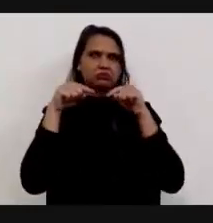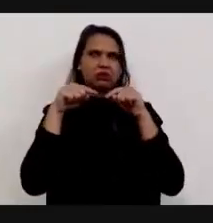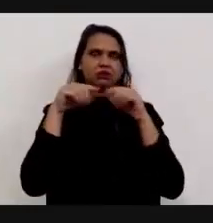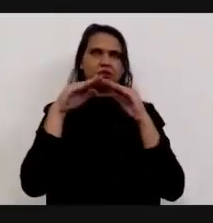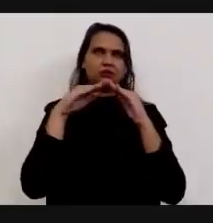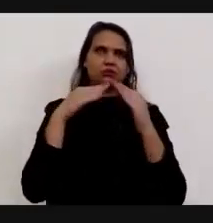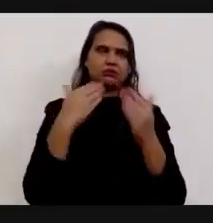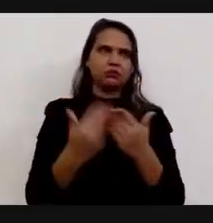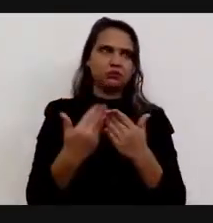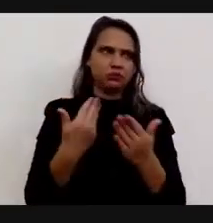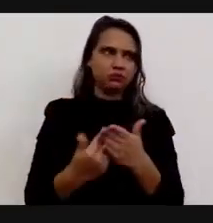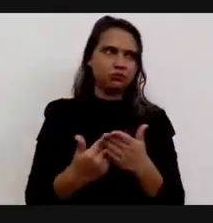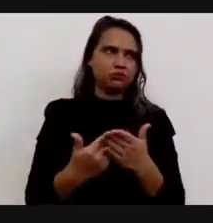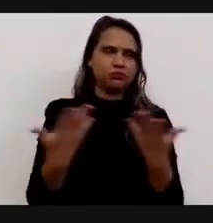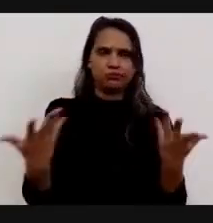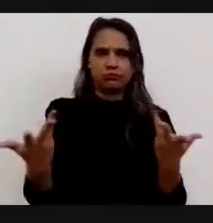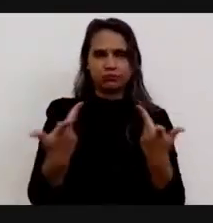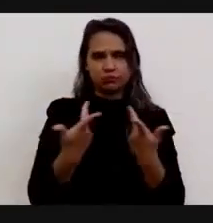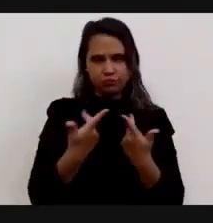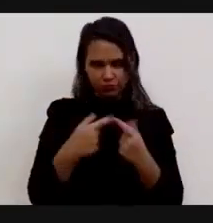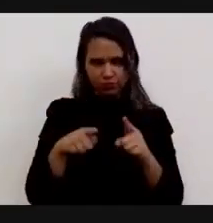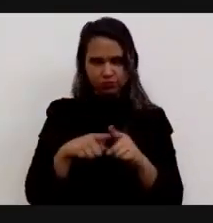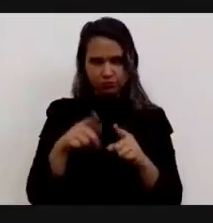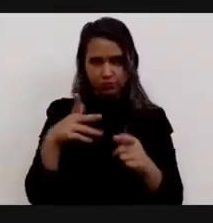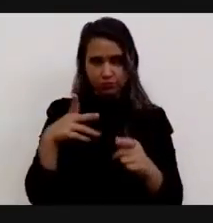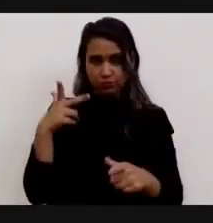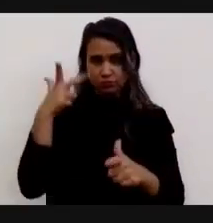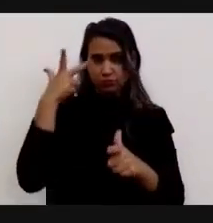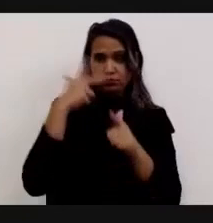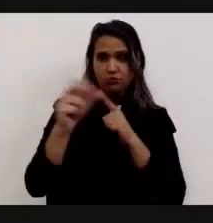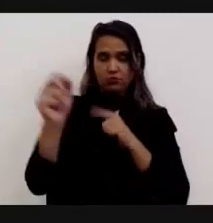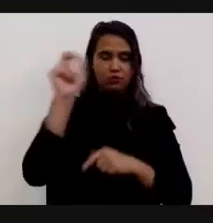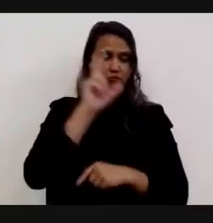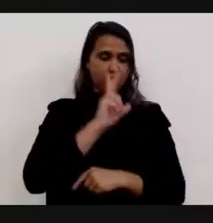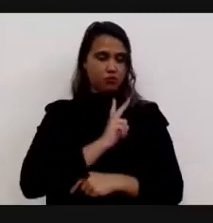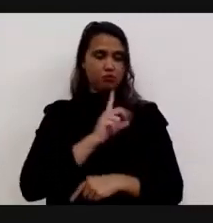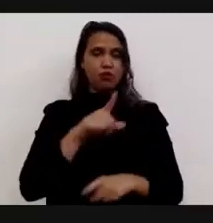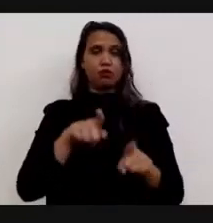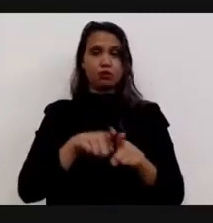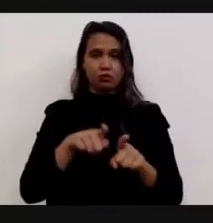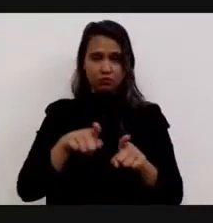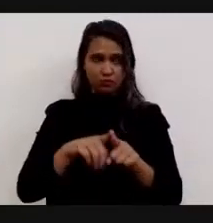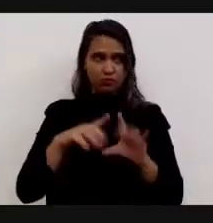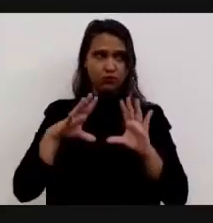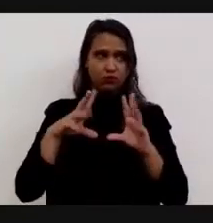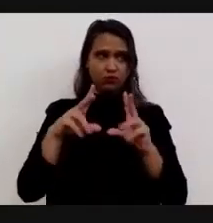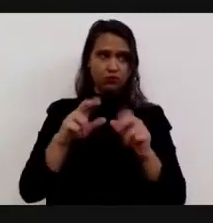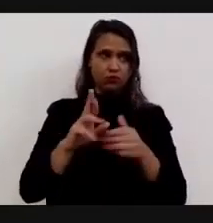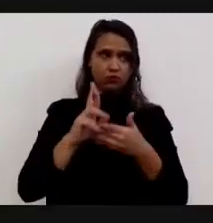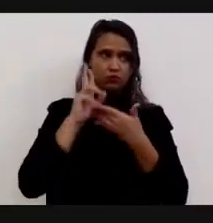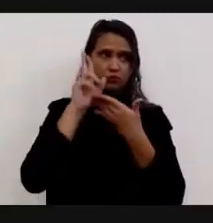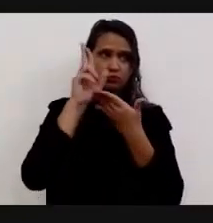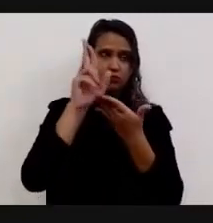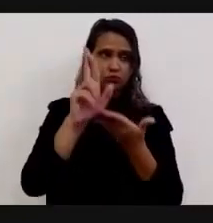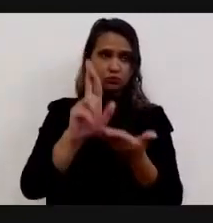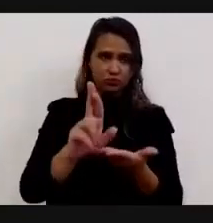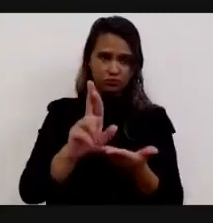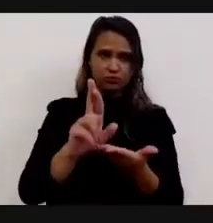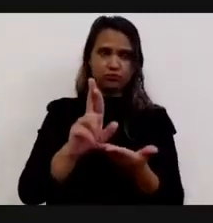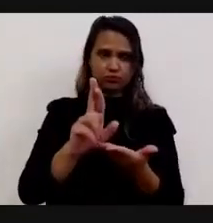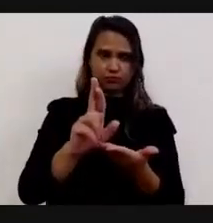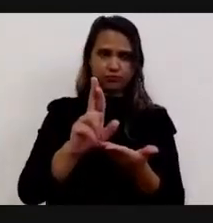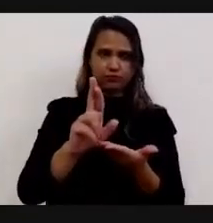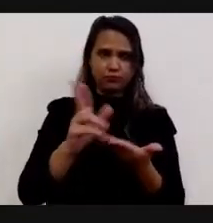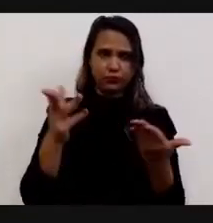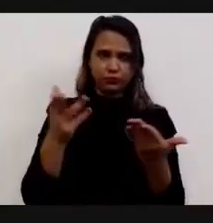é maravilhoso. Não uma conquista pessoal, assim, mas de toda a Câmara Municipal sendo representada aqui. Hoje eu estou representando a